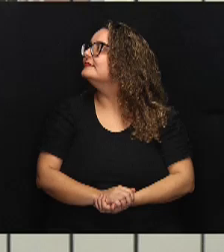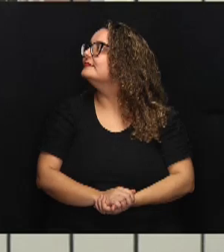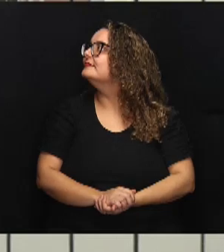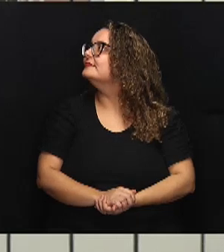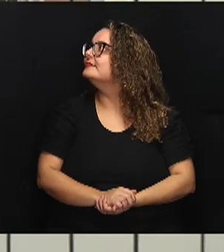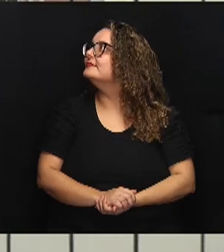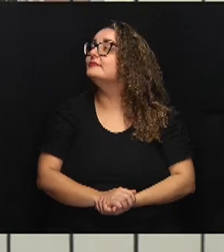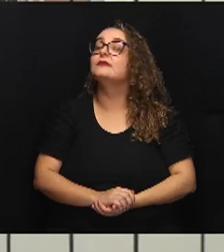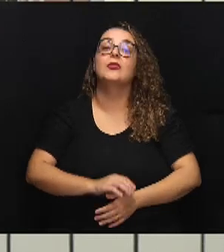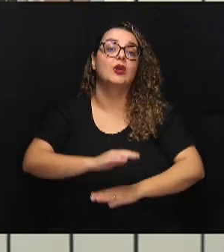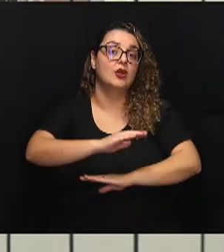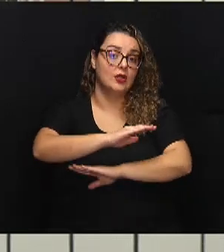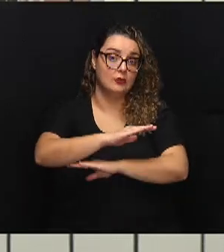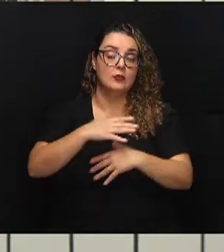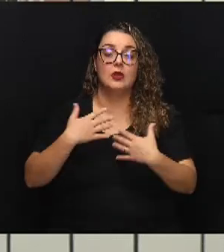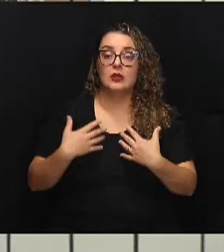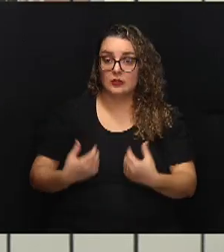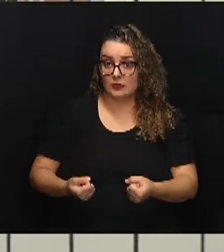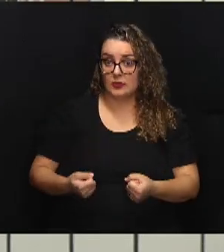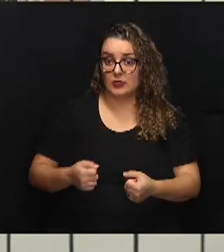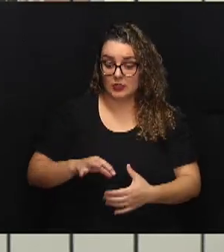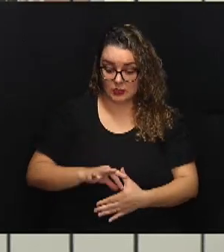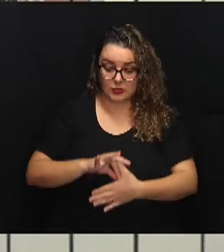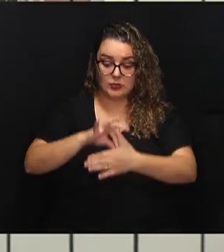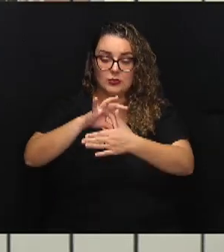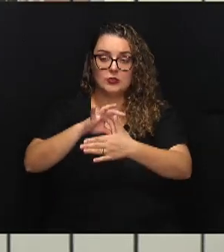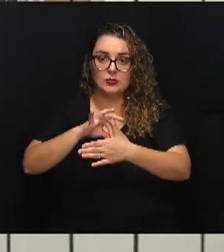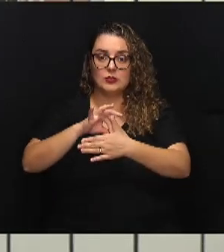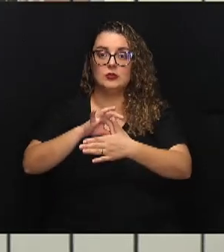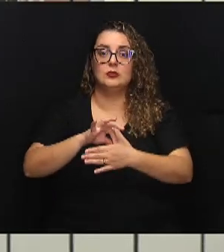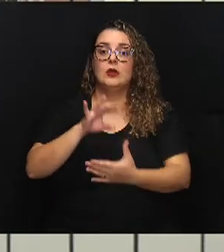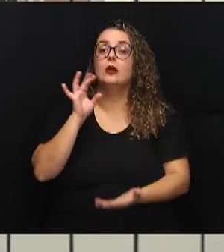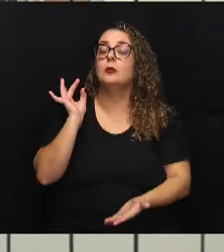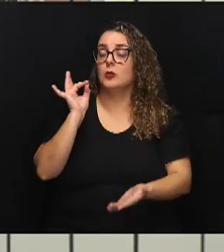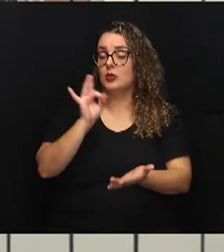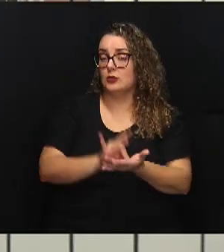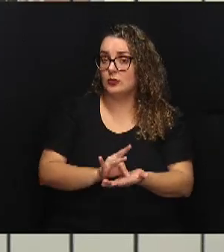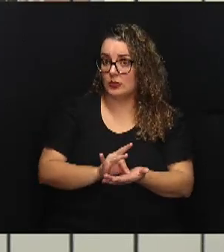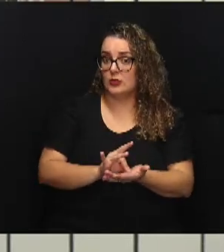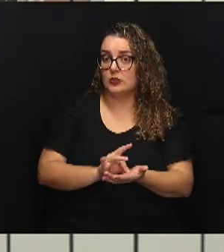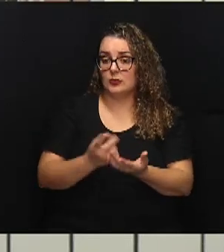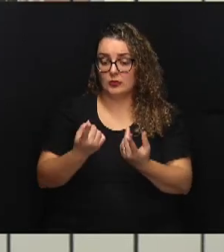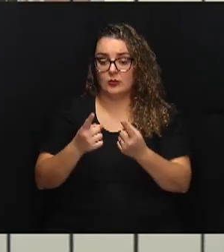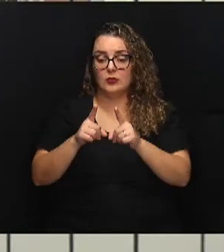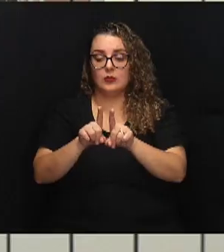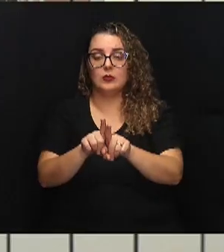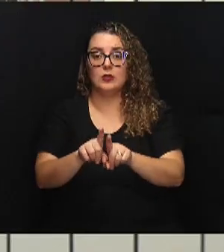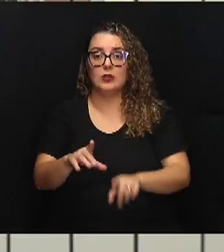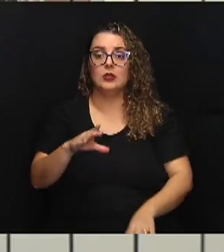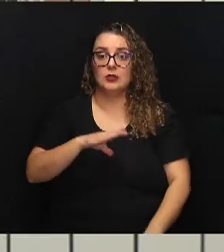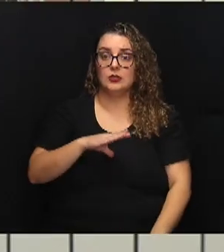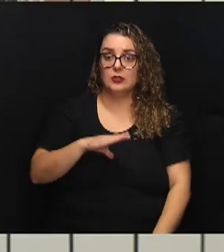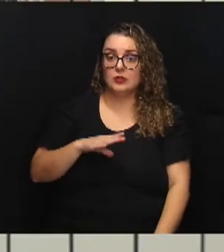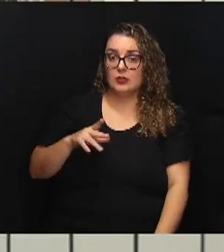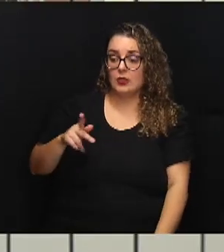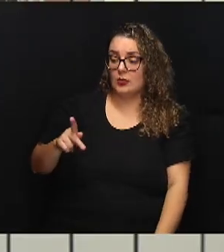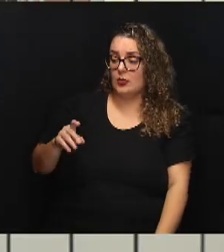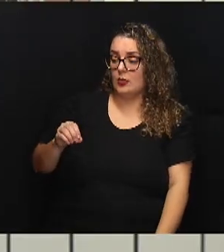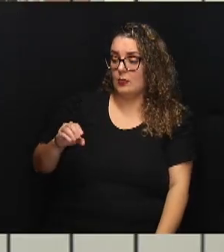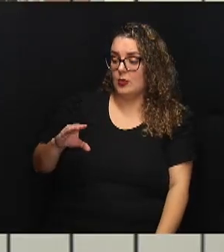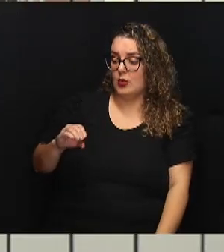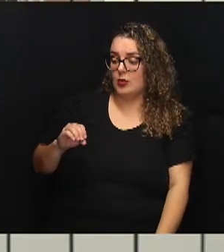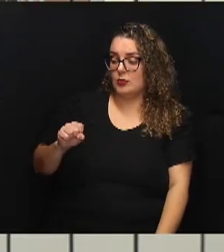Câmara de Campinas recebe lideranças para oficializar a parceria com a cidade de Poços de Caldas